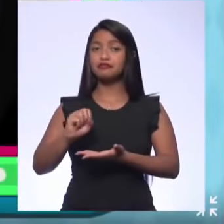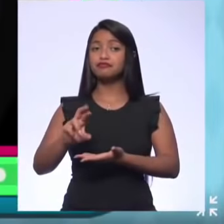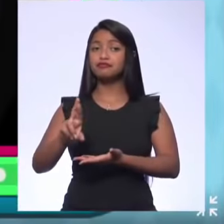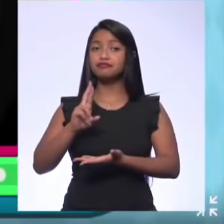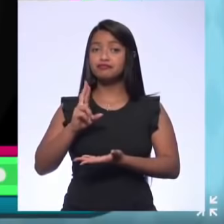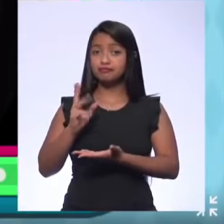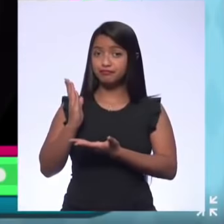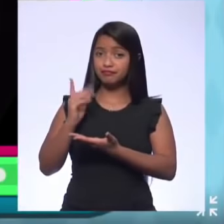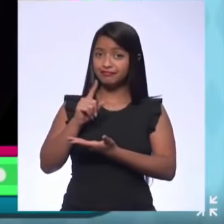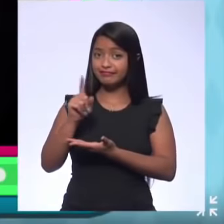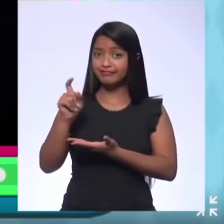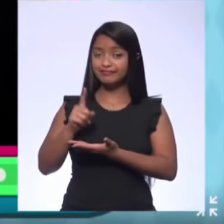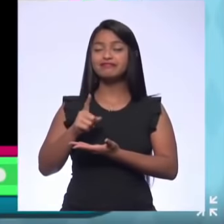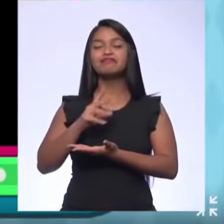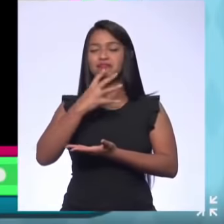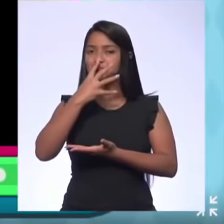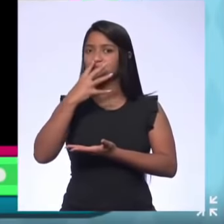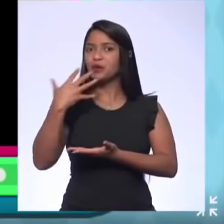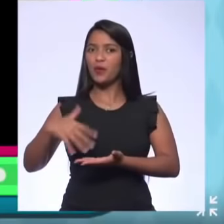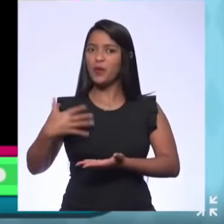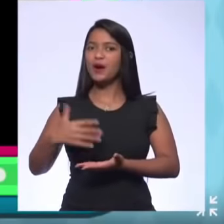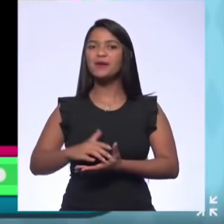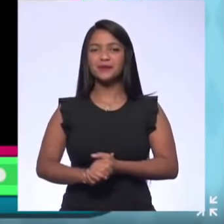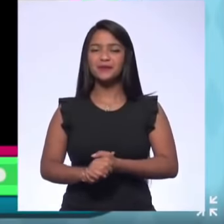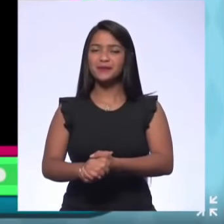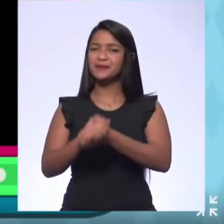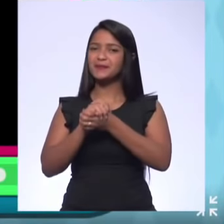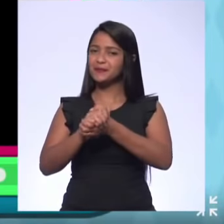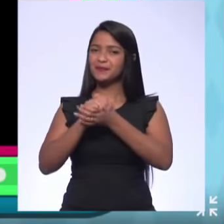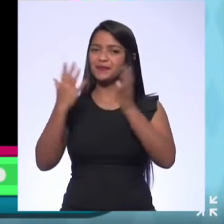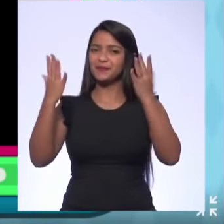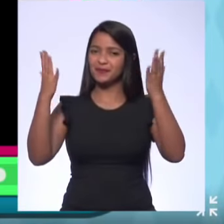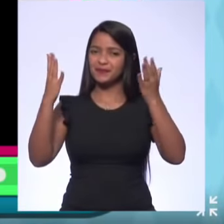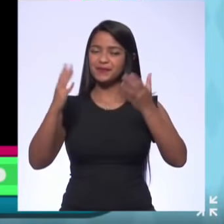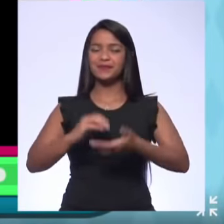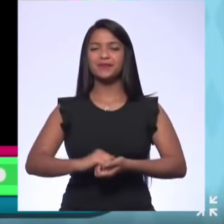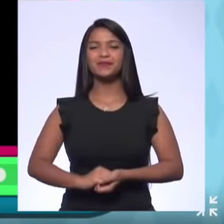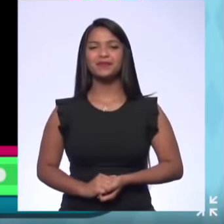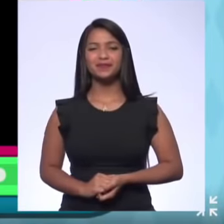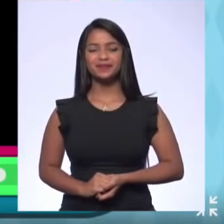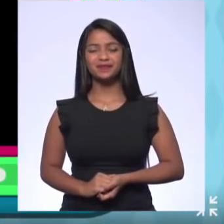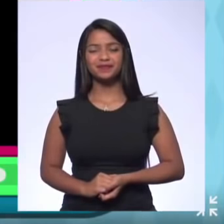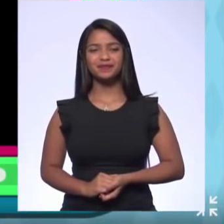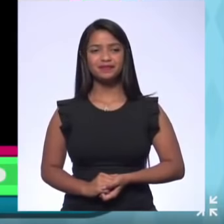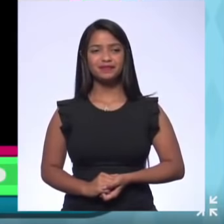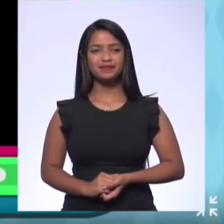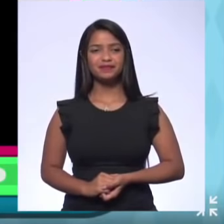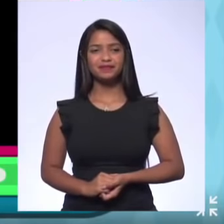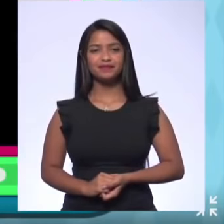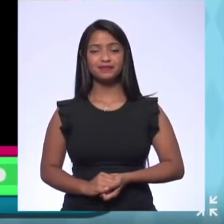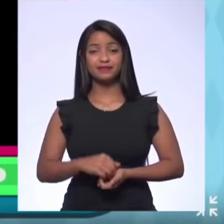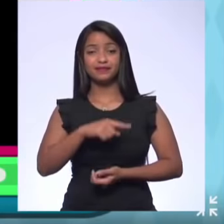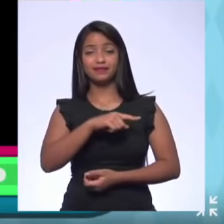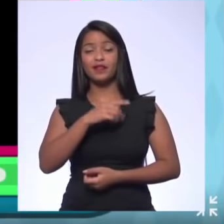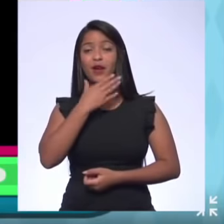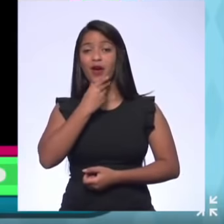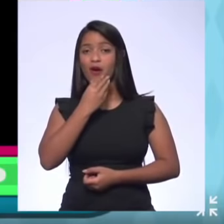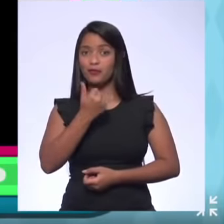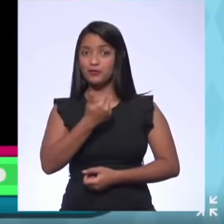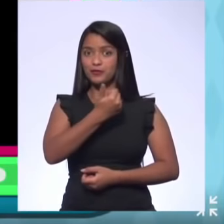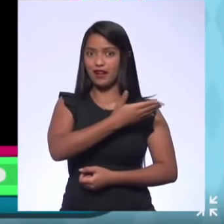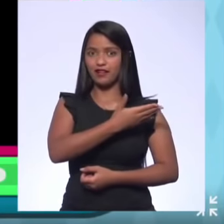Será que ele acertou? Uau! Congratulations, Marcos. O Carioca tá dando risada ali, eu não sei